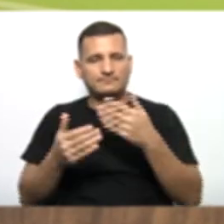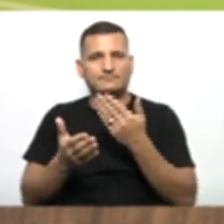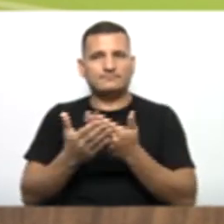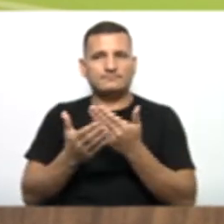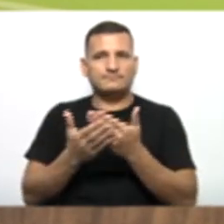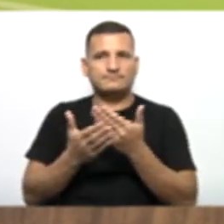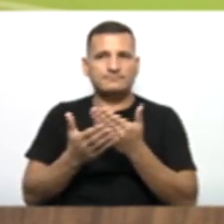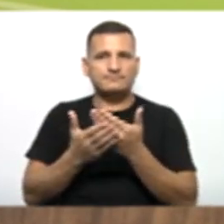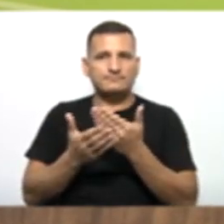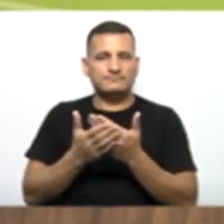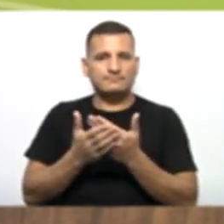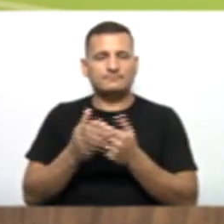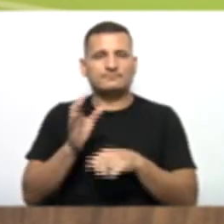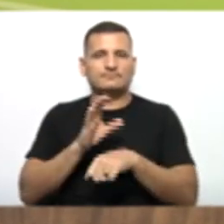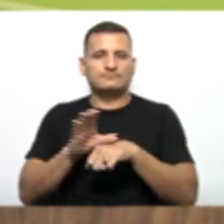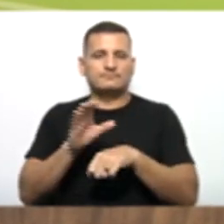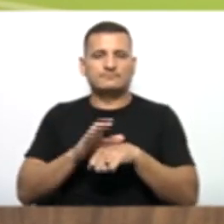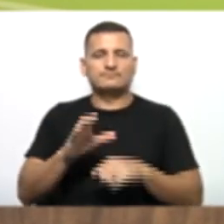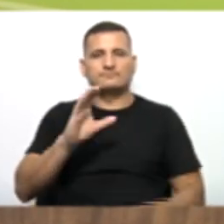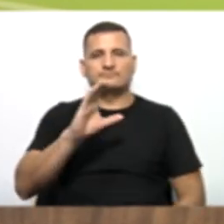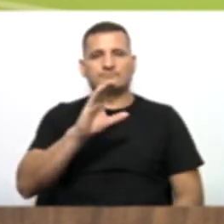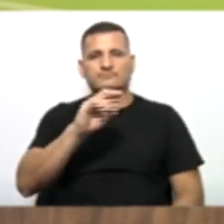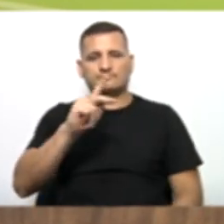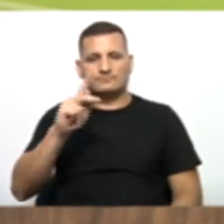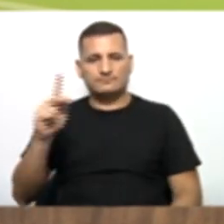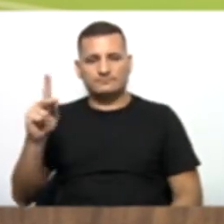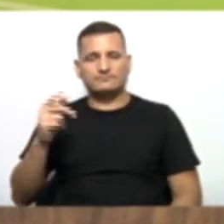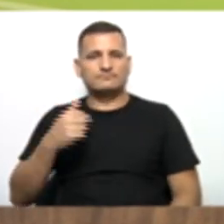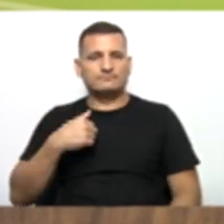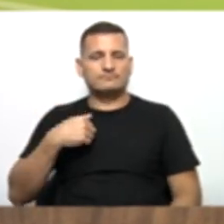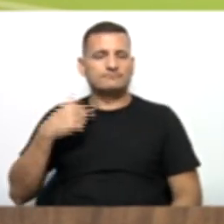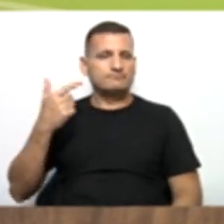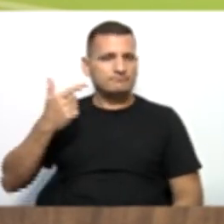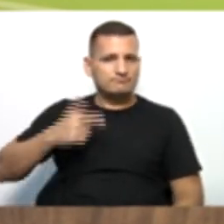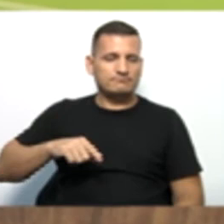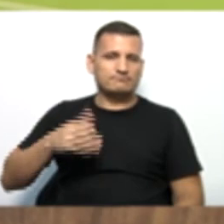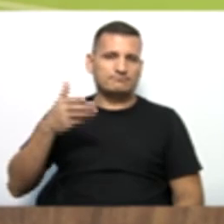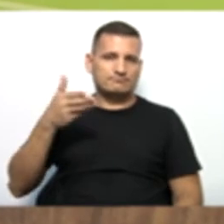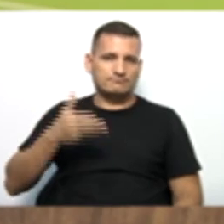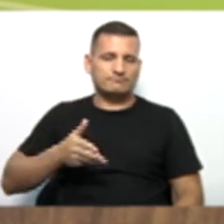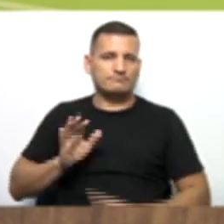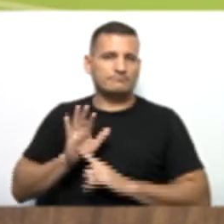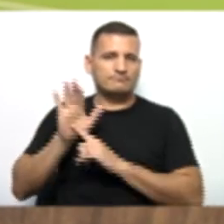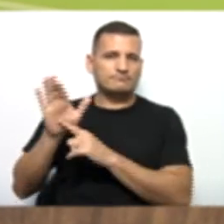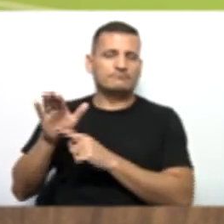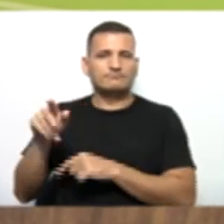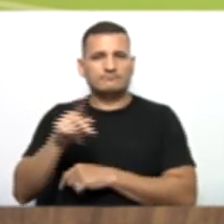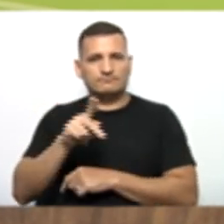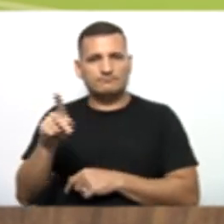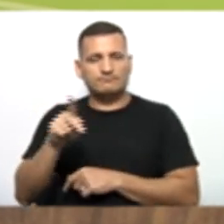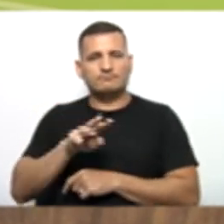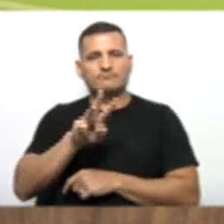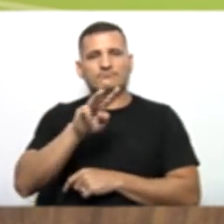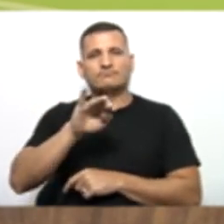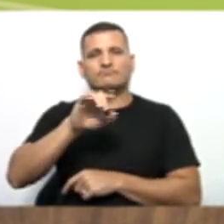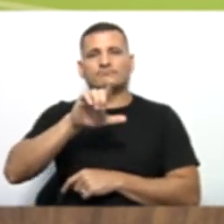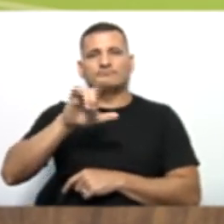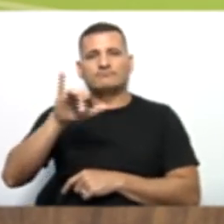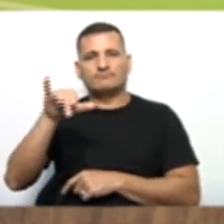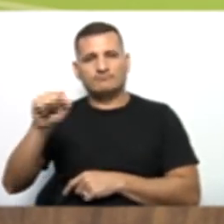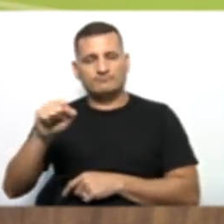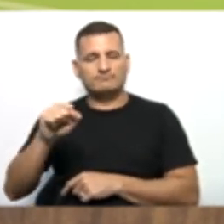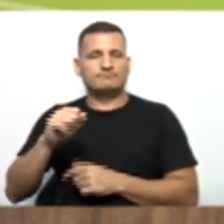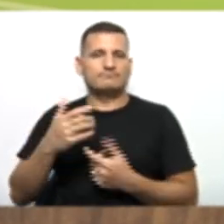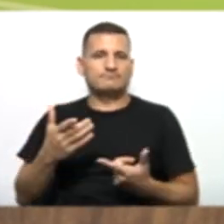aula, né, desse curso de cooperativismo. Estou aqui mais uma vez com vocês, agora ajudando o professor Willis, e acredito que a aula tenha